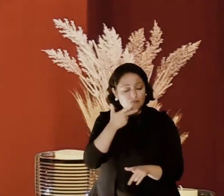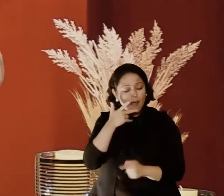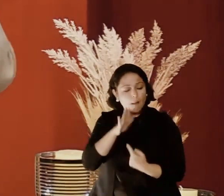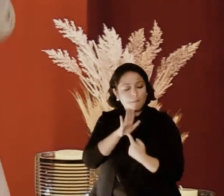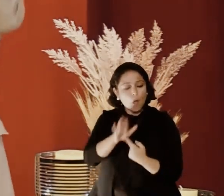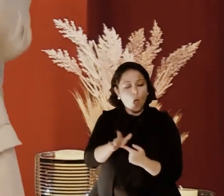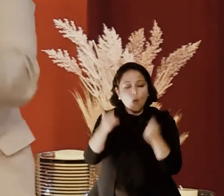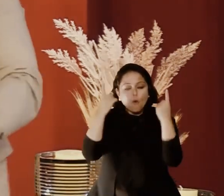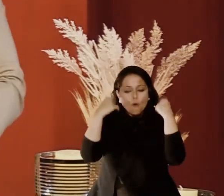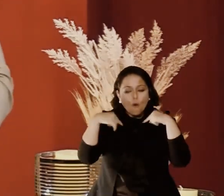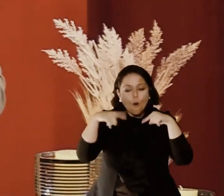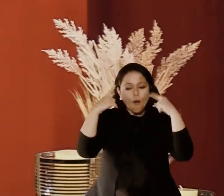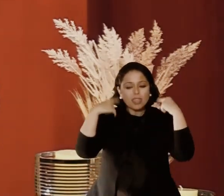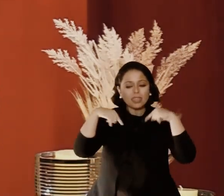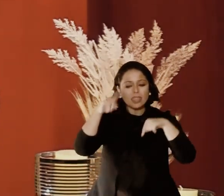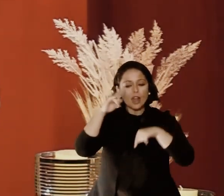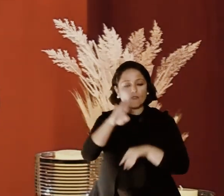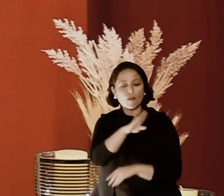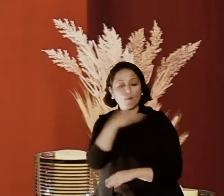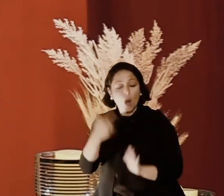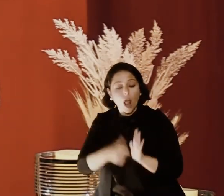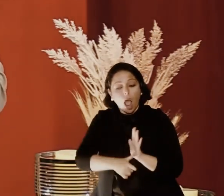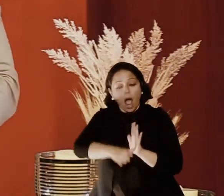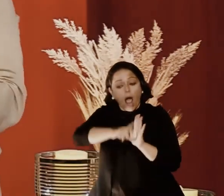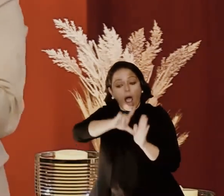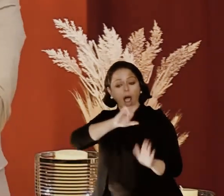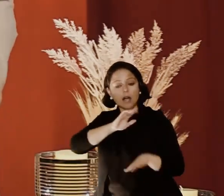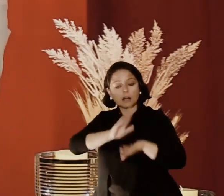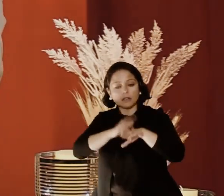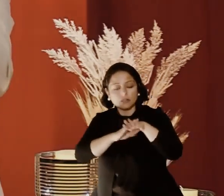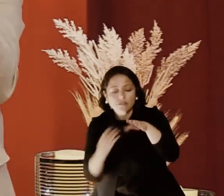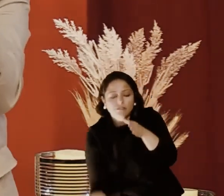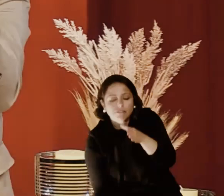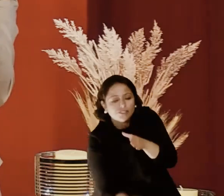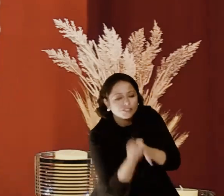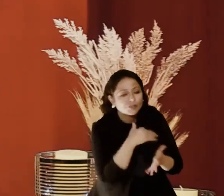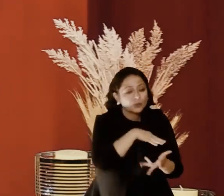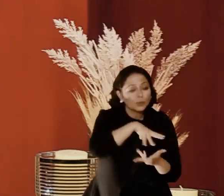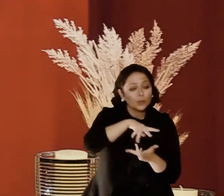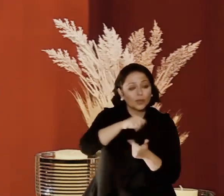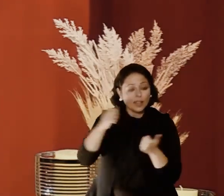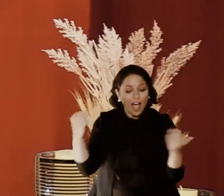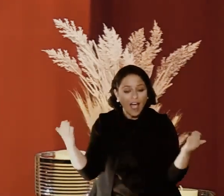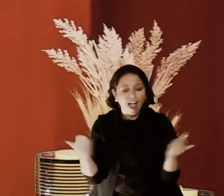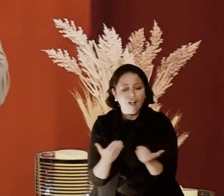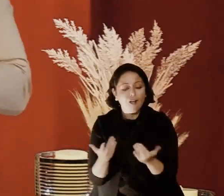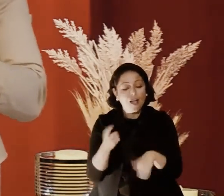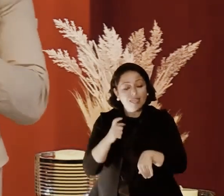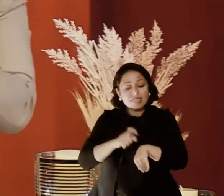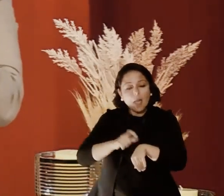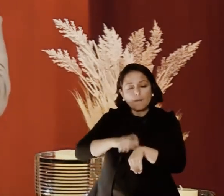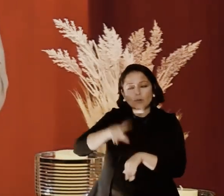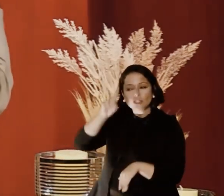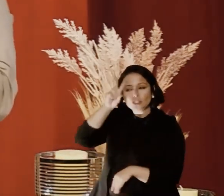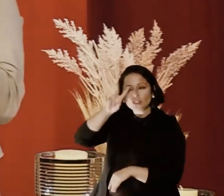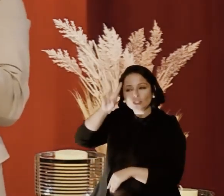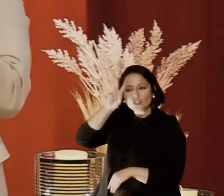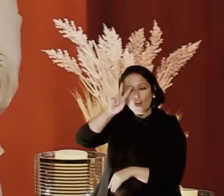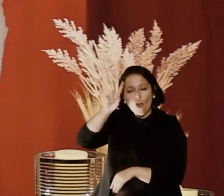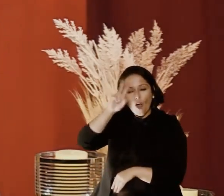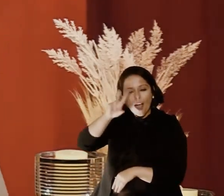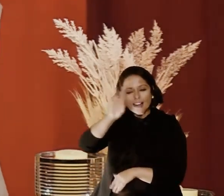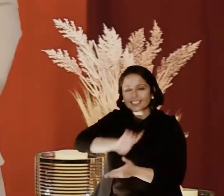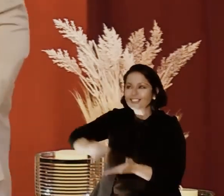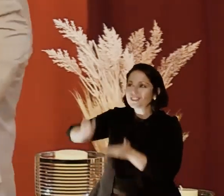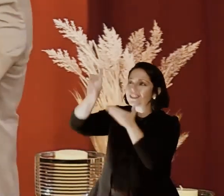foi morto antes da fundação do mundo. Mas ainda estamos vivendo no tempo da história, e na história